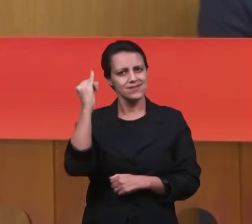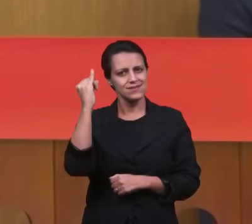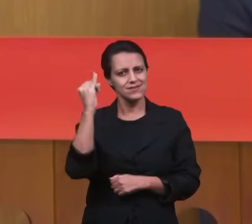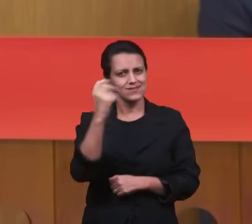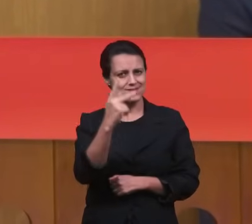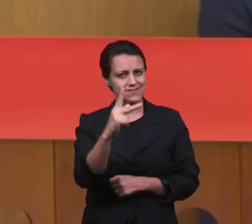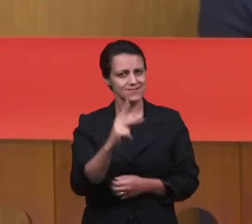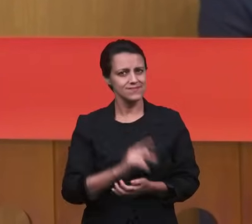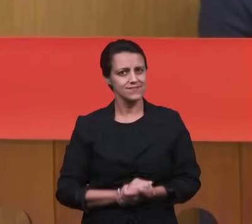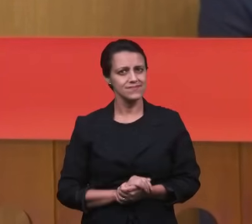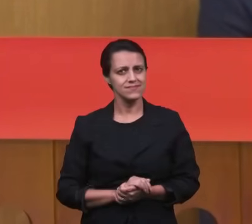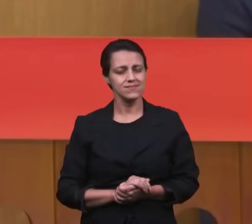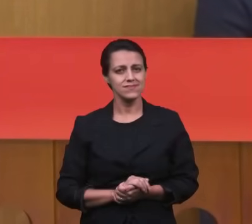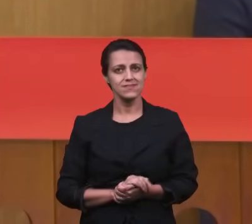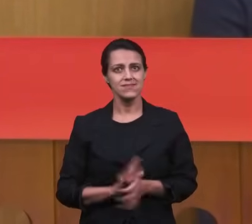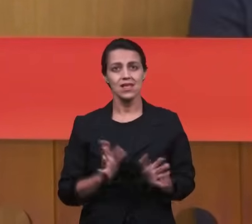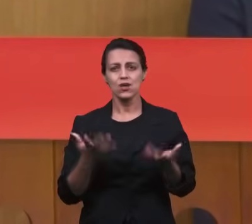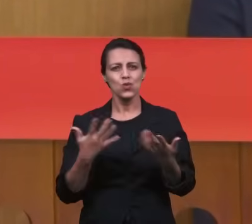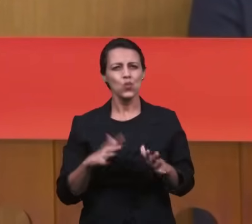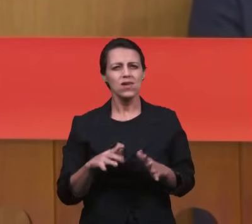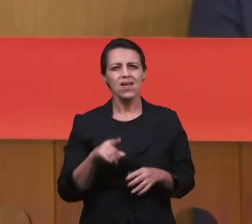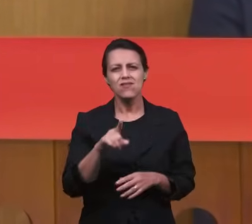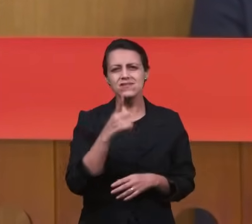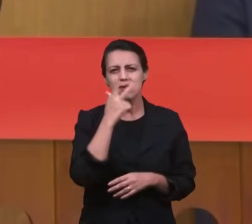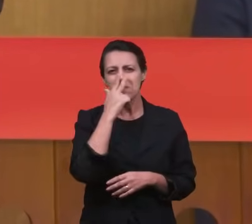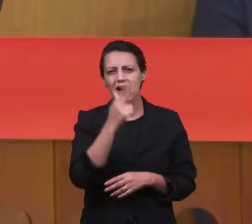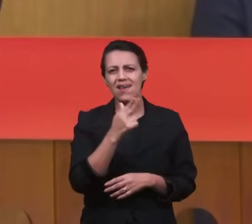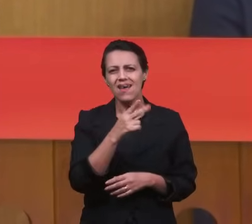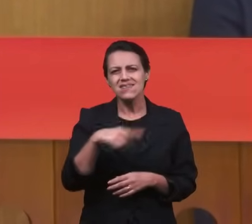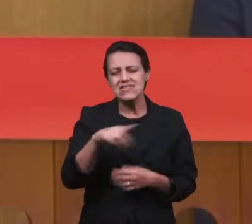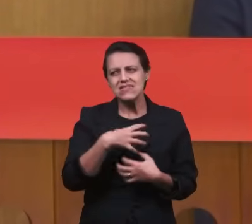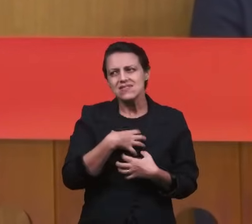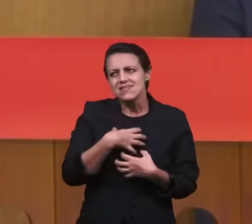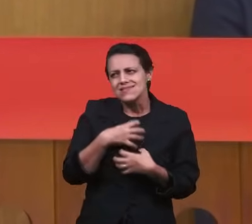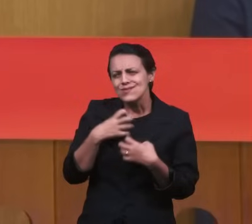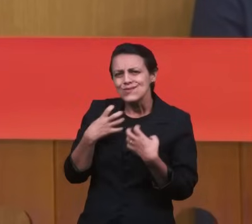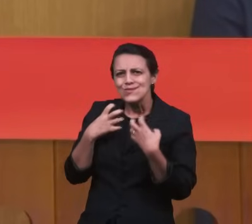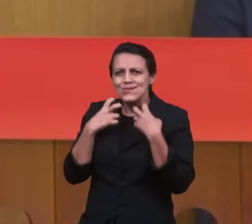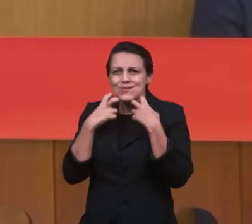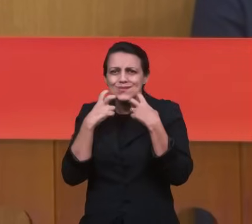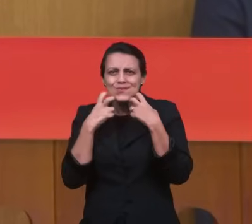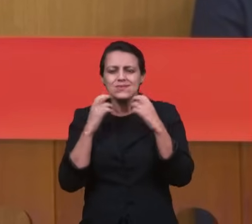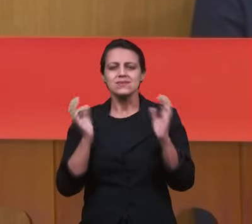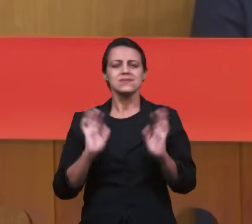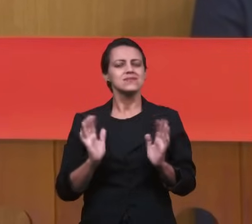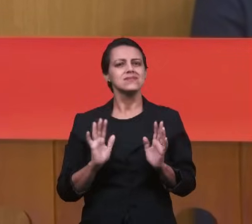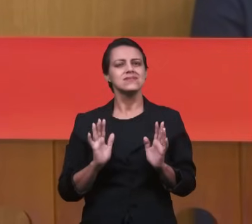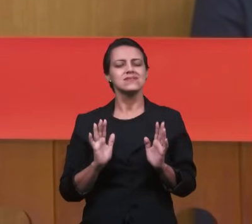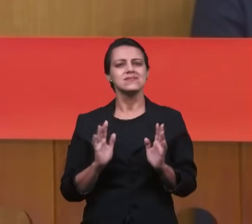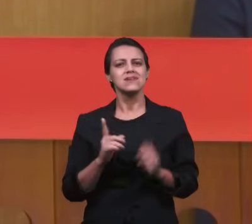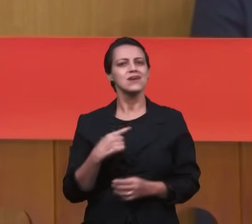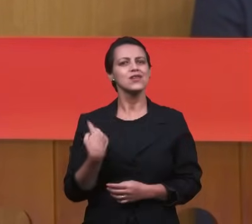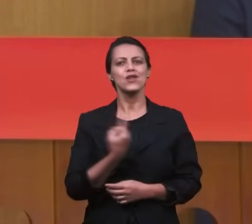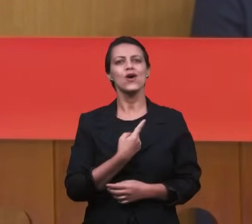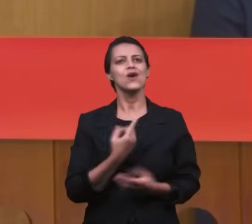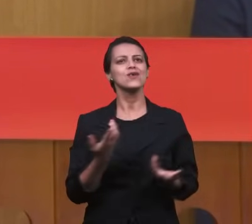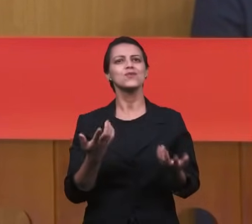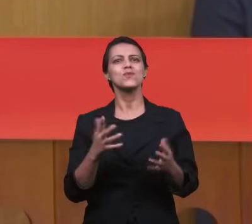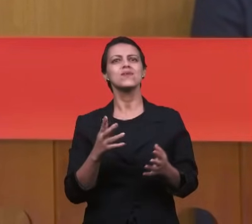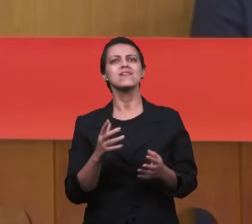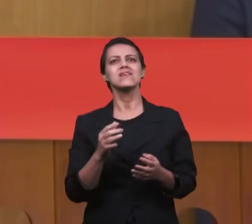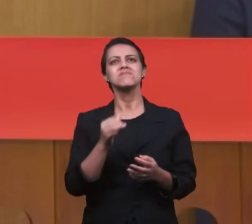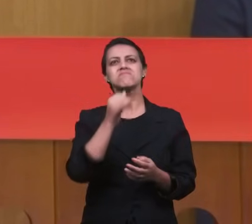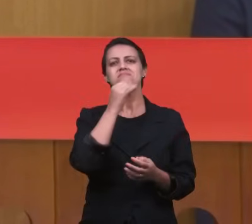queremos que ninguém aqui se sinta constrangido por estar aqui, porque nosso propósito não é, nós não queremos tirar